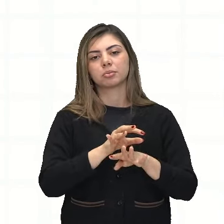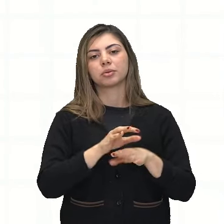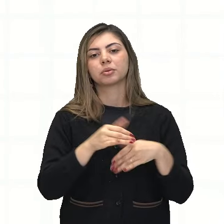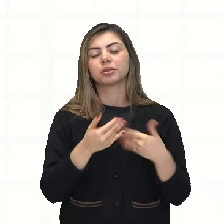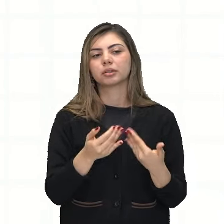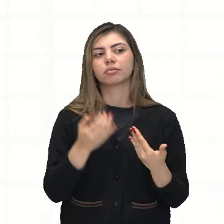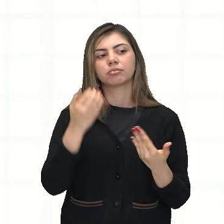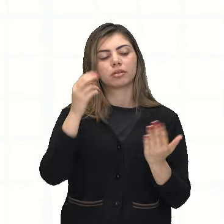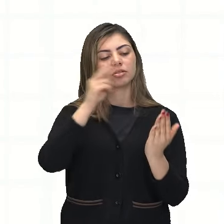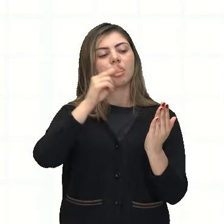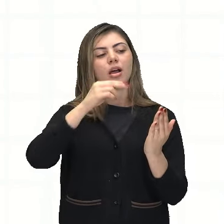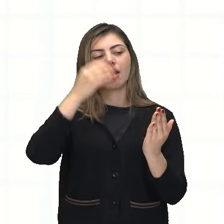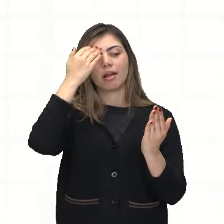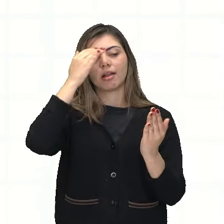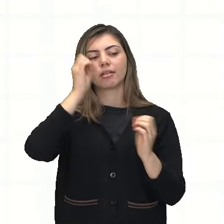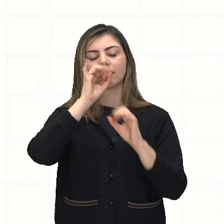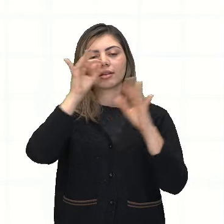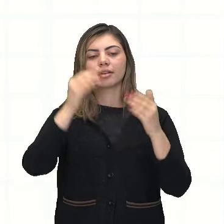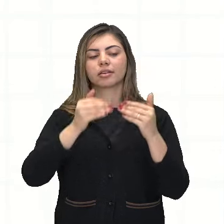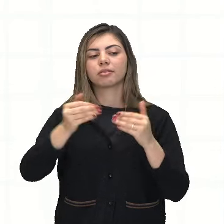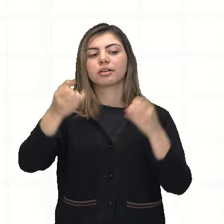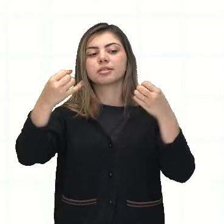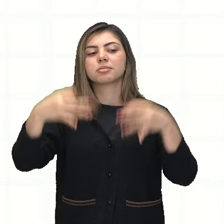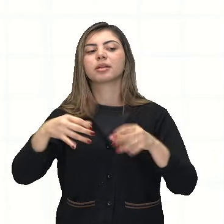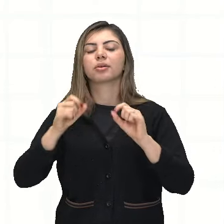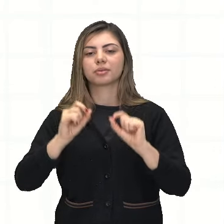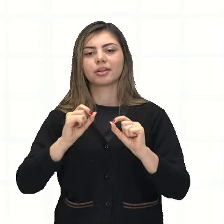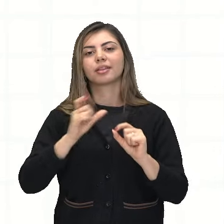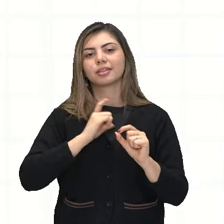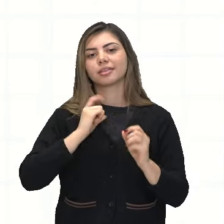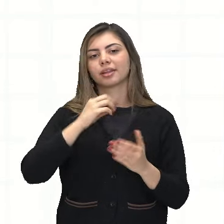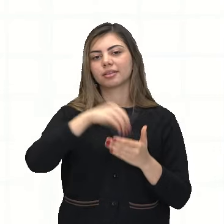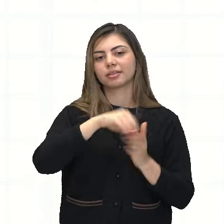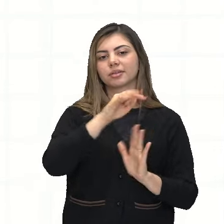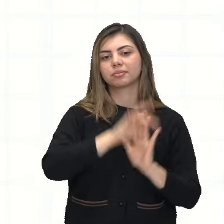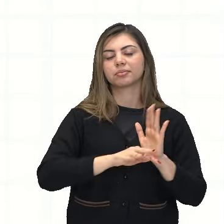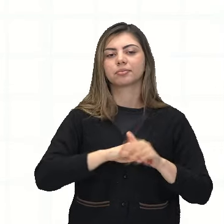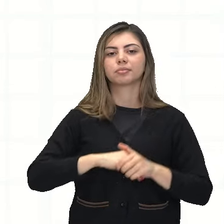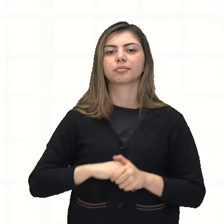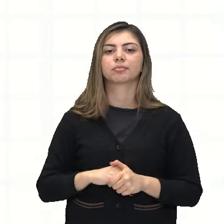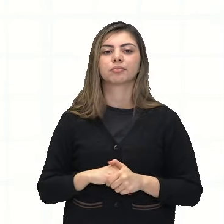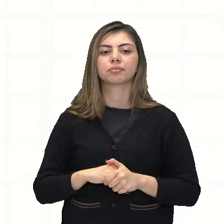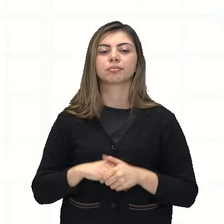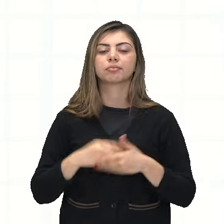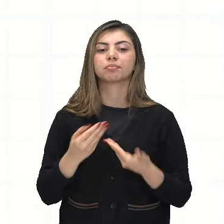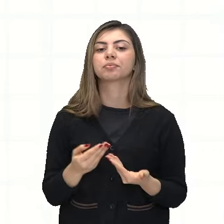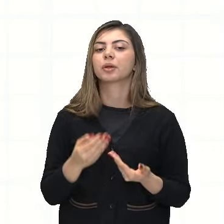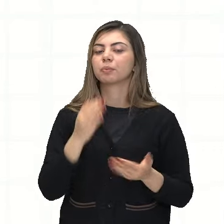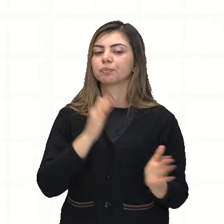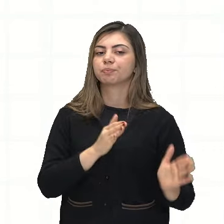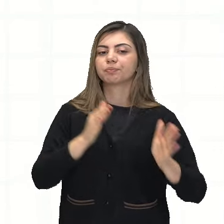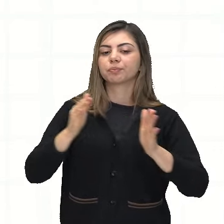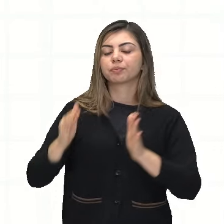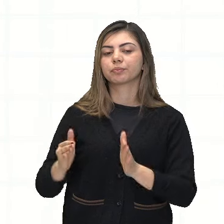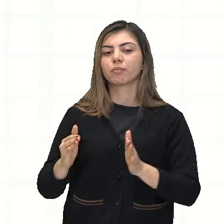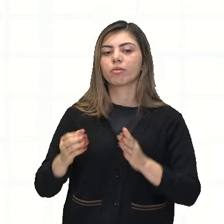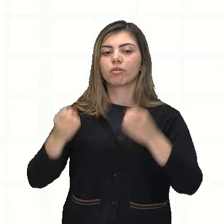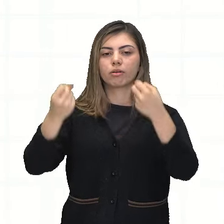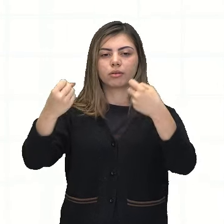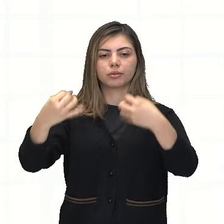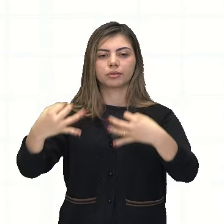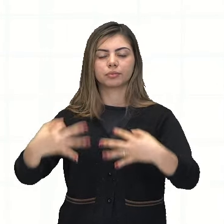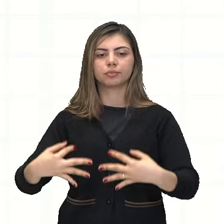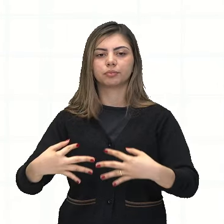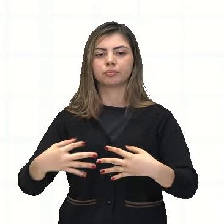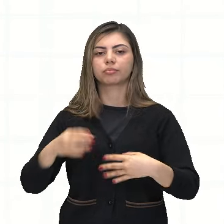bastante Clara e já trazendo as coisas que eu vou trabalhar ao longo do meu texto e o desenvolvimento próxima eh